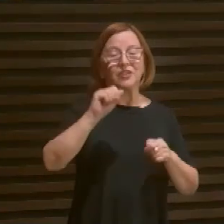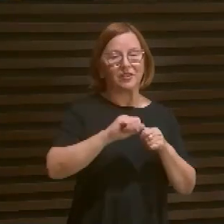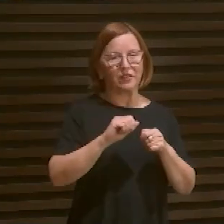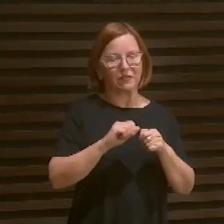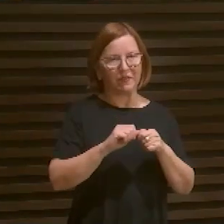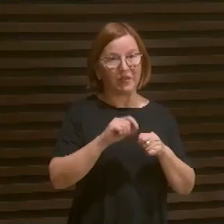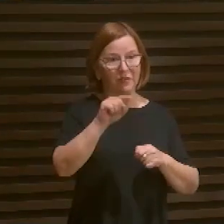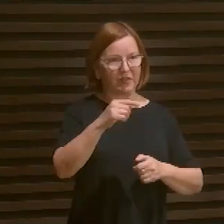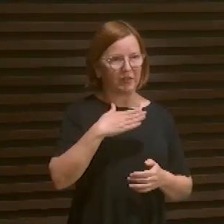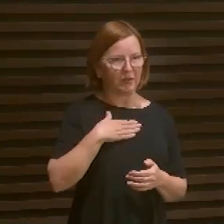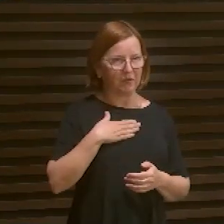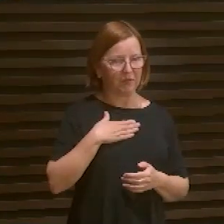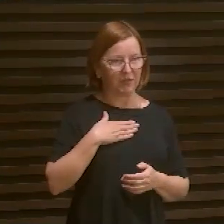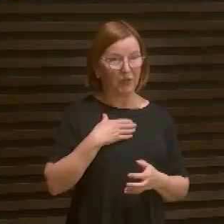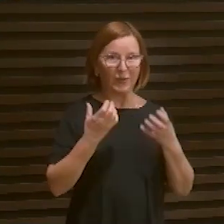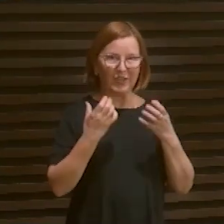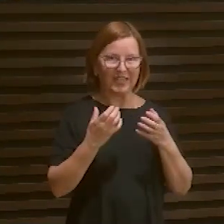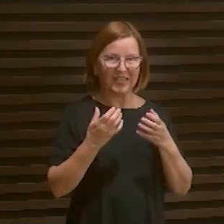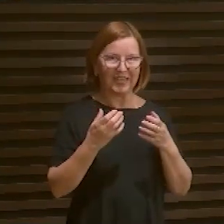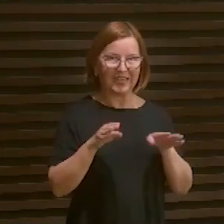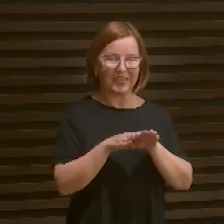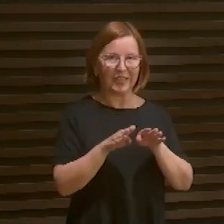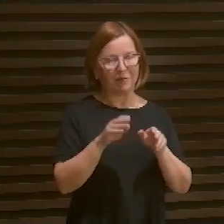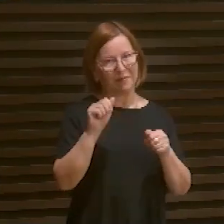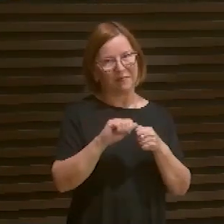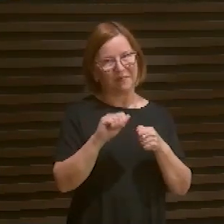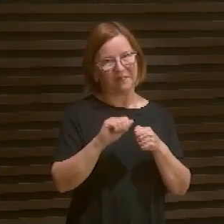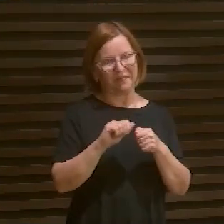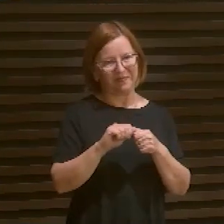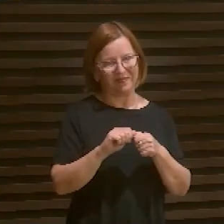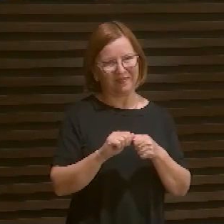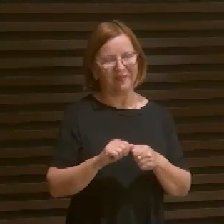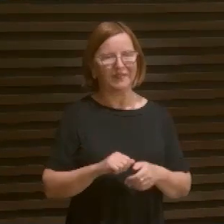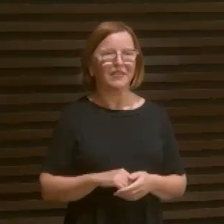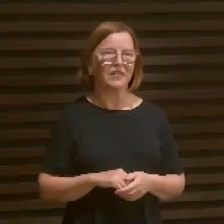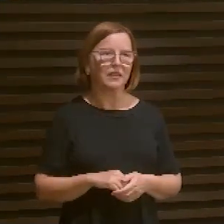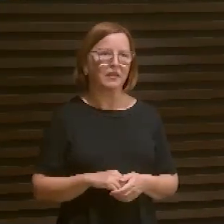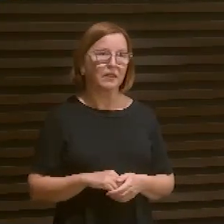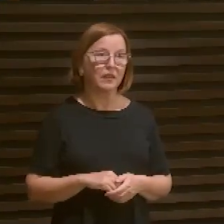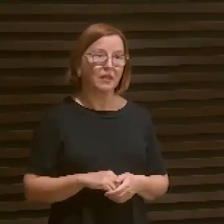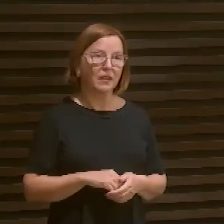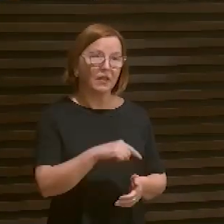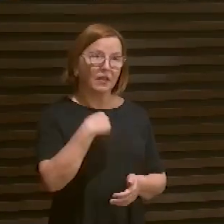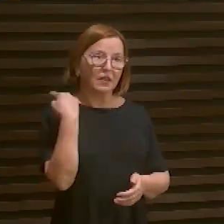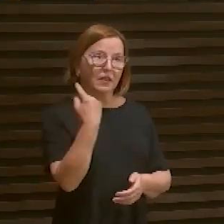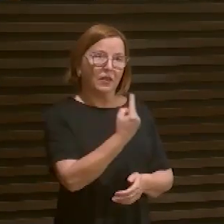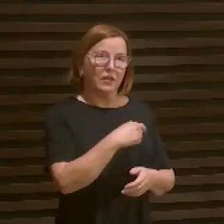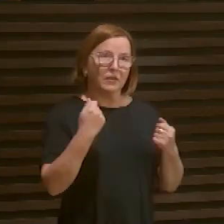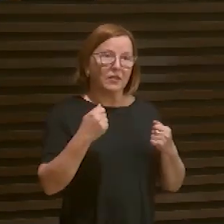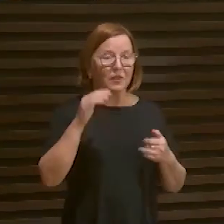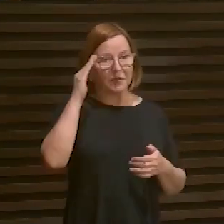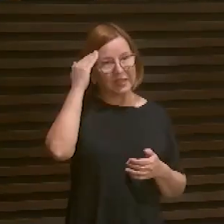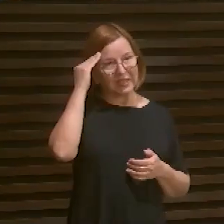e em mim tanto querer como o realizar. Então nós precisamos entender, meus